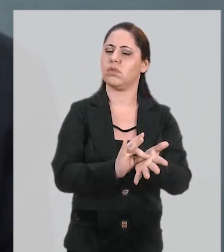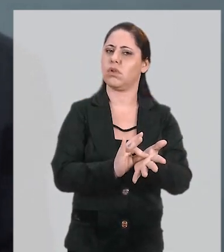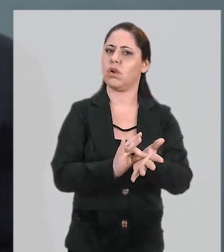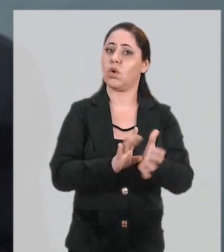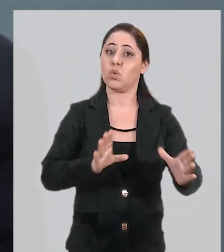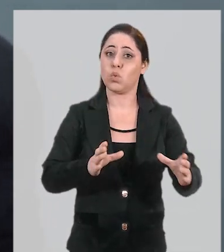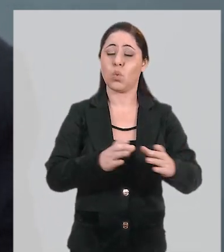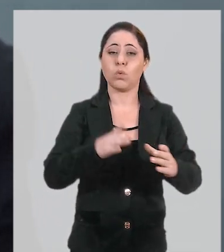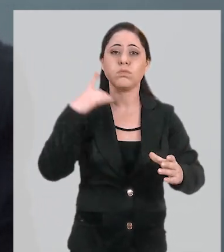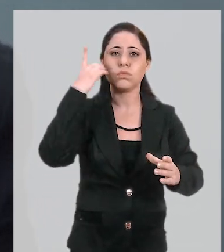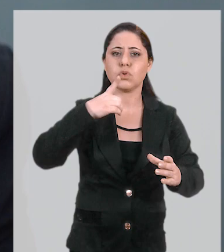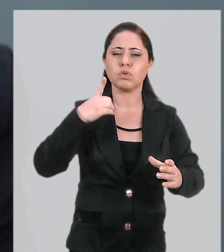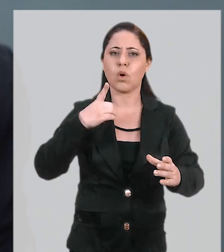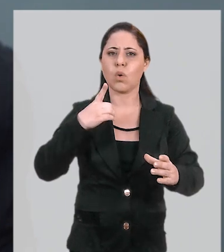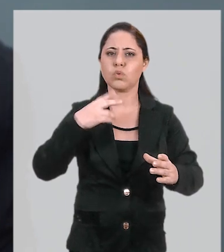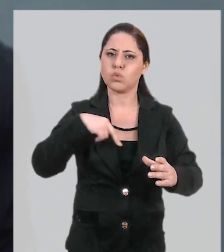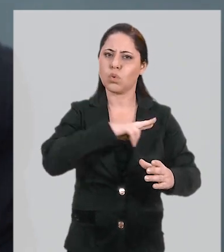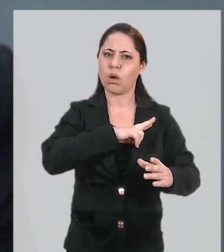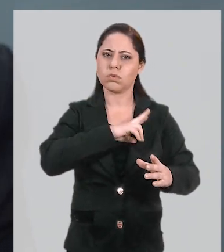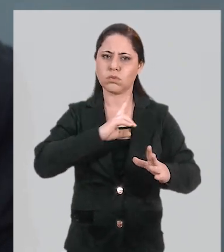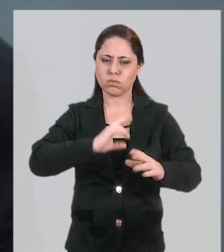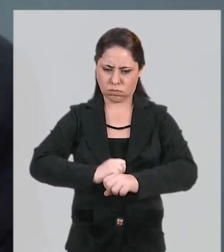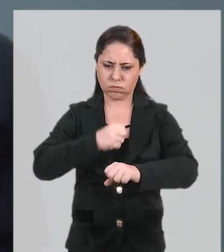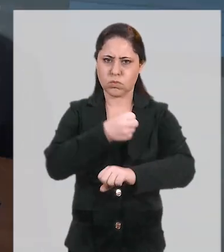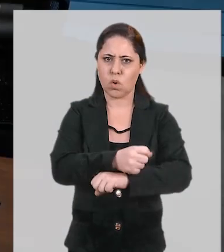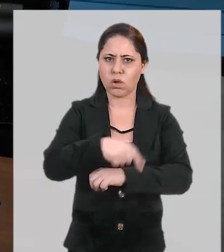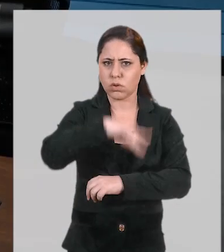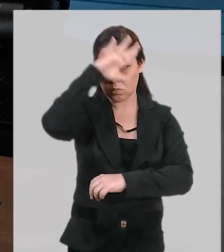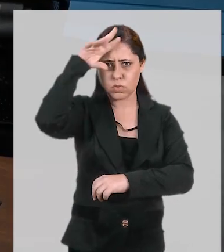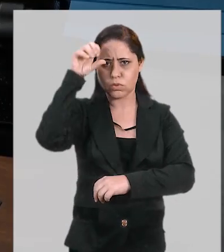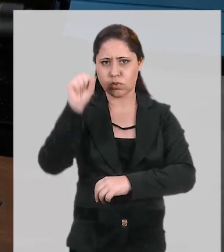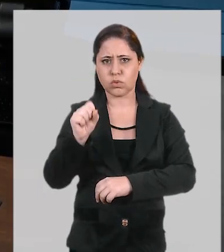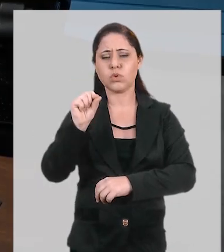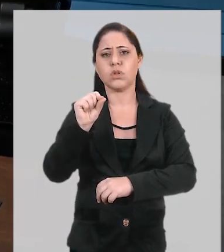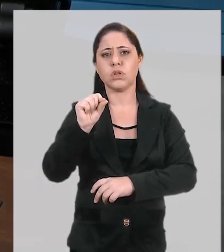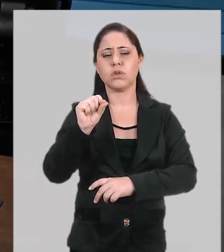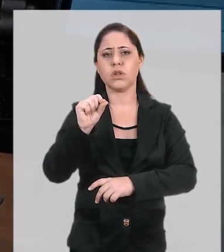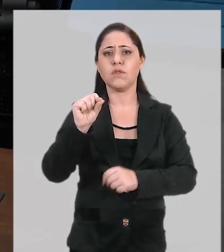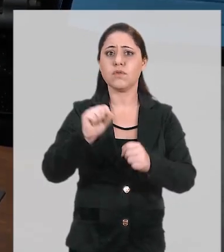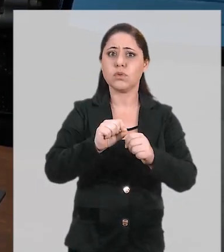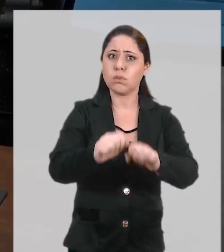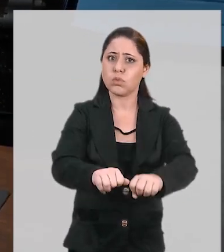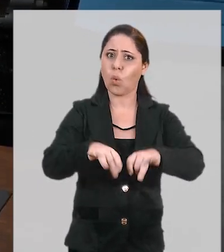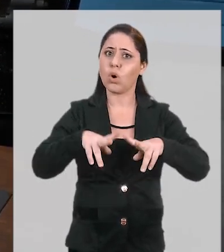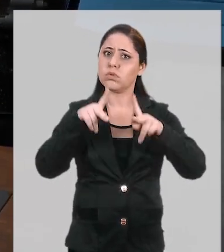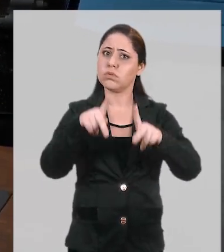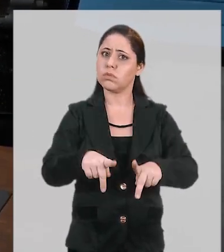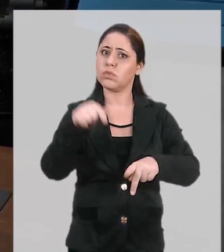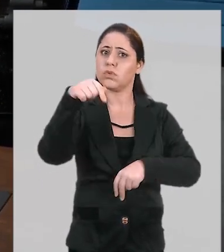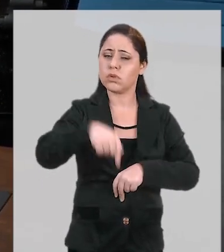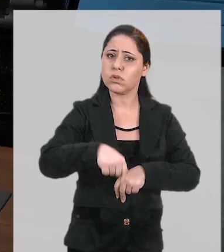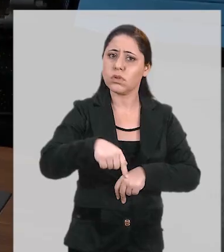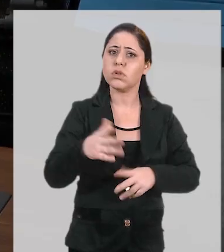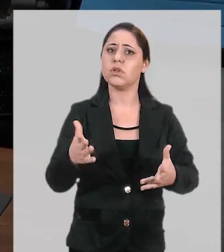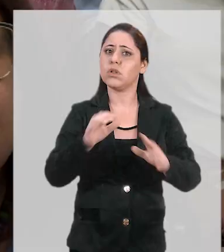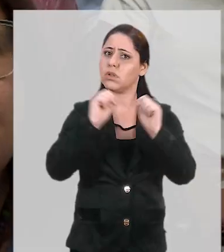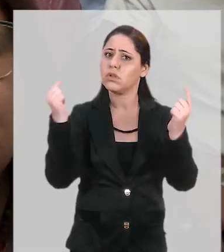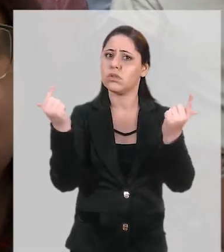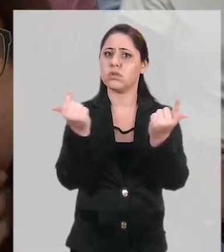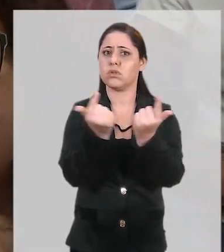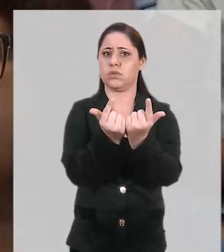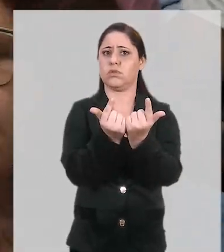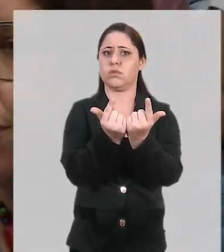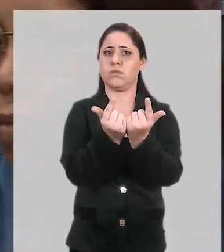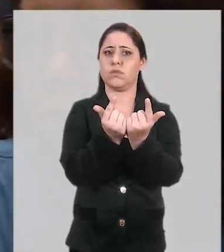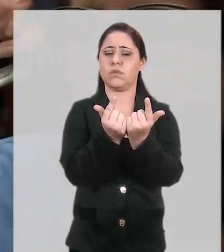então, através da frente, nós nos mobilizamos aqui no Mato Grosso do Sul e realizamos uma audiência pública aqui